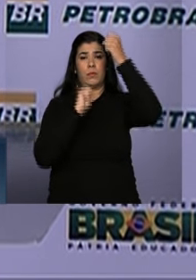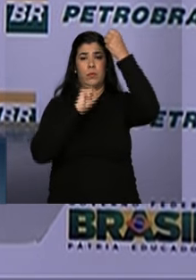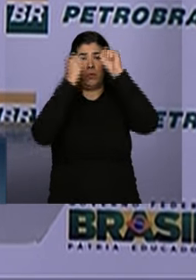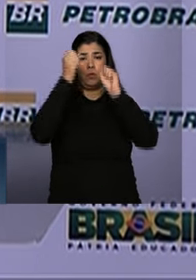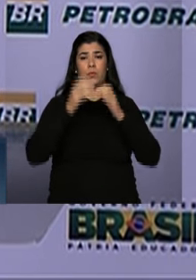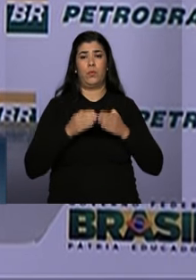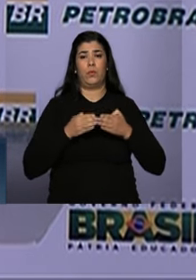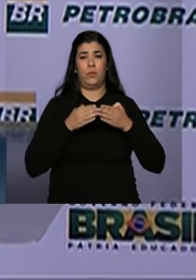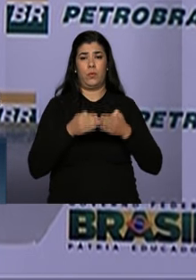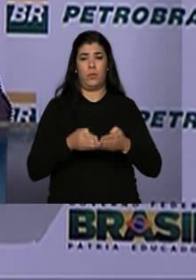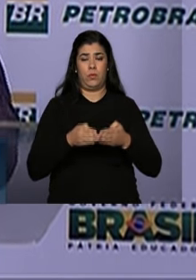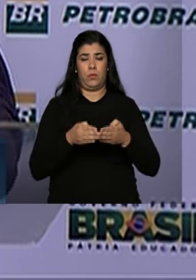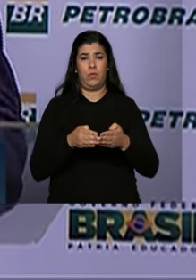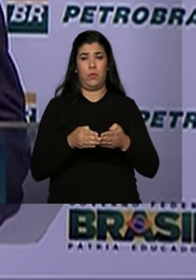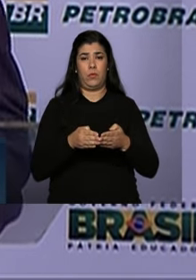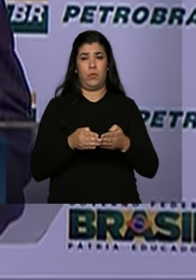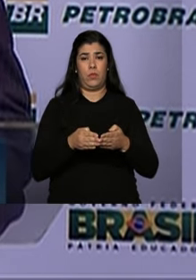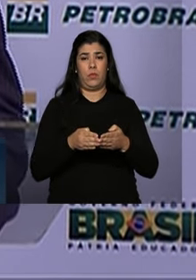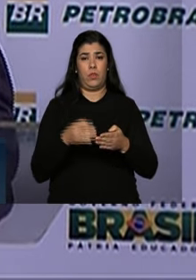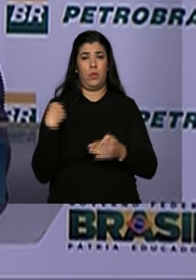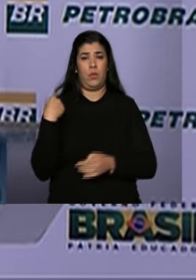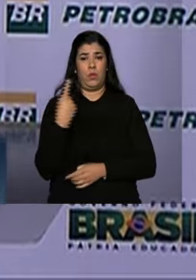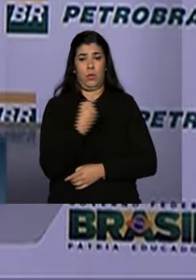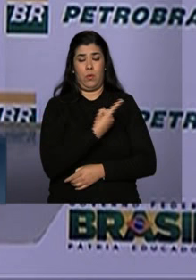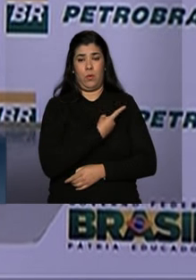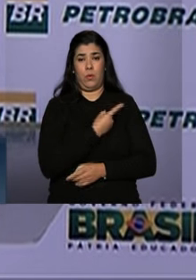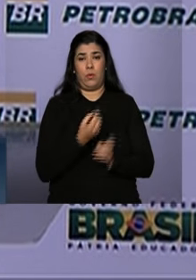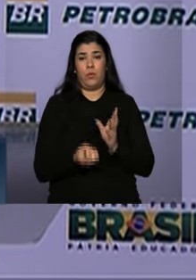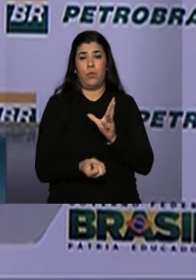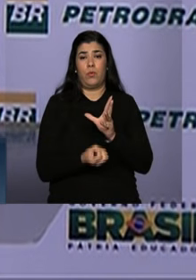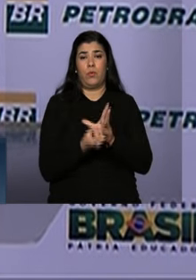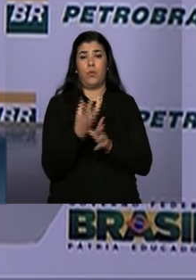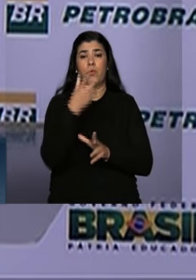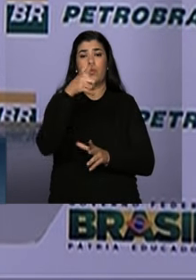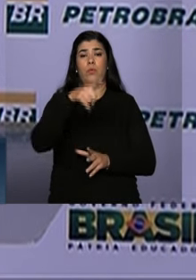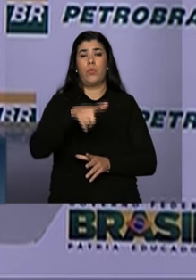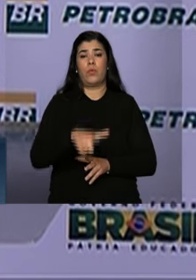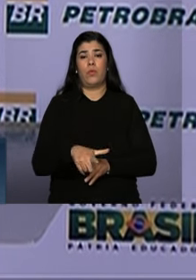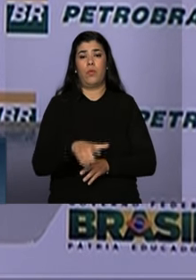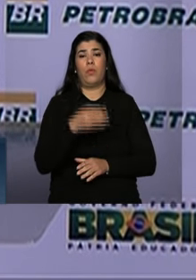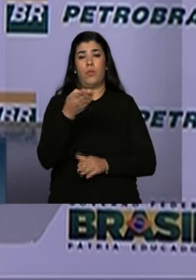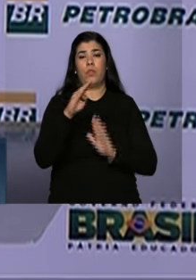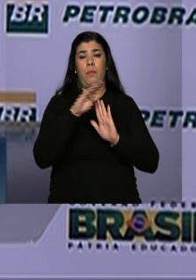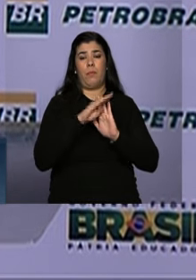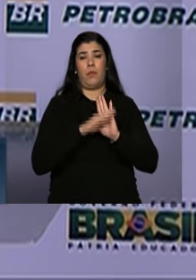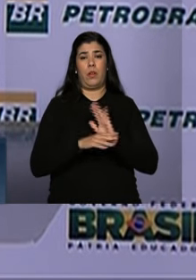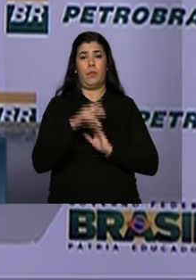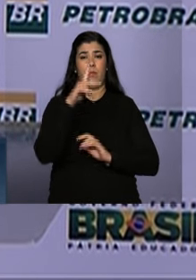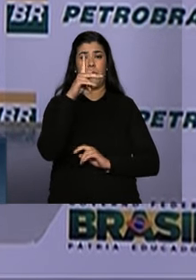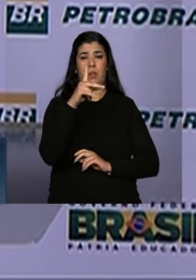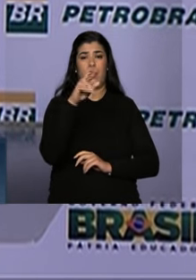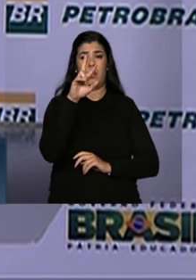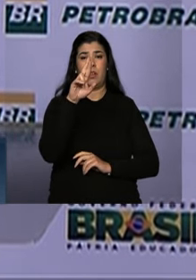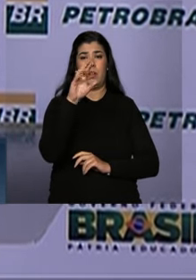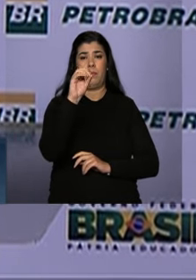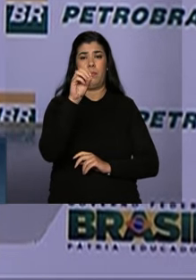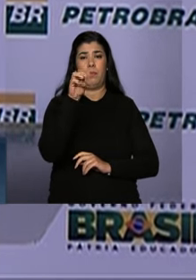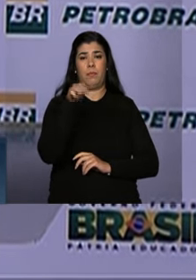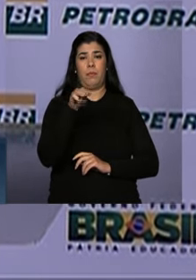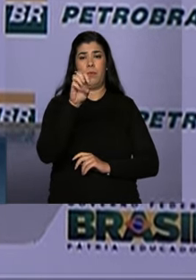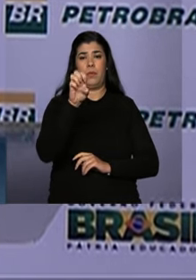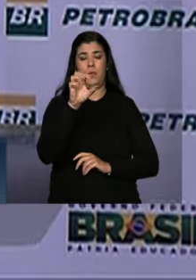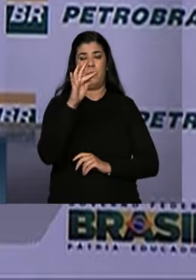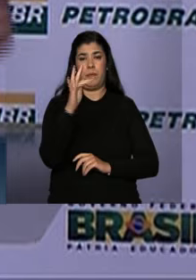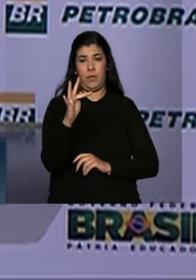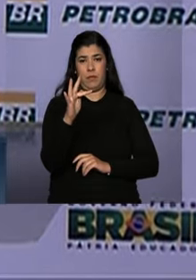apenas renascemos na indústria naval através do Promef, nós